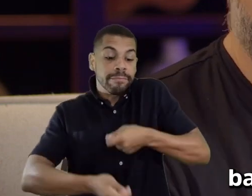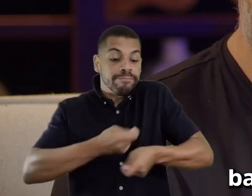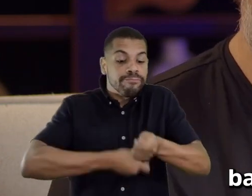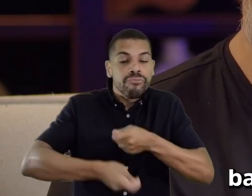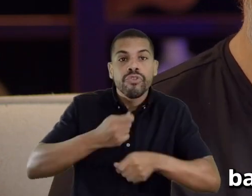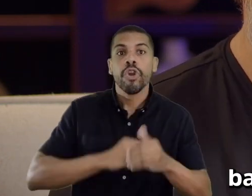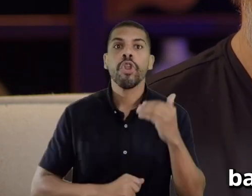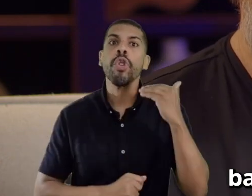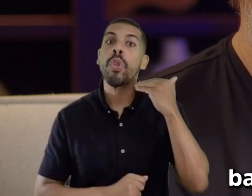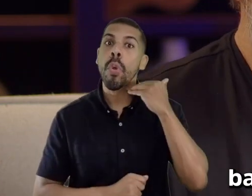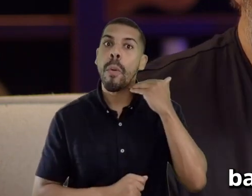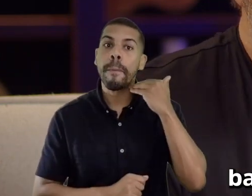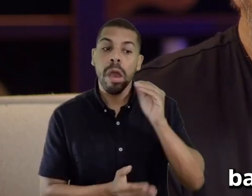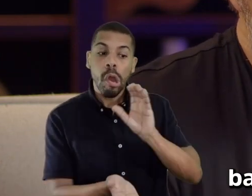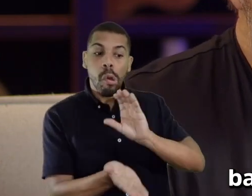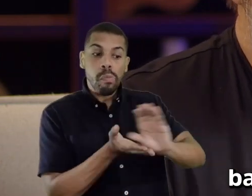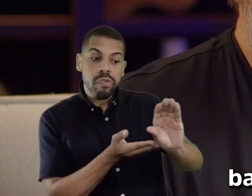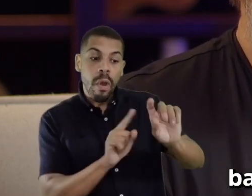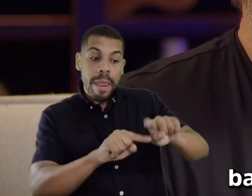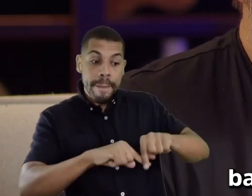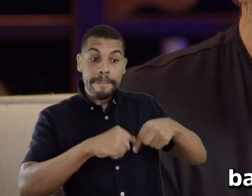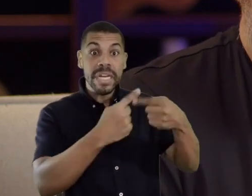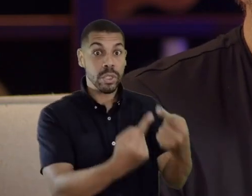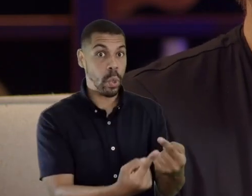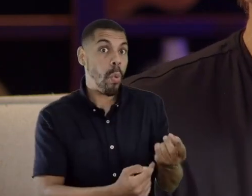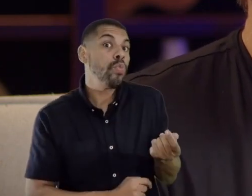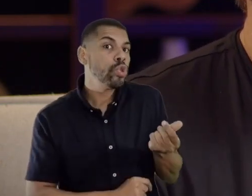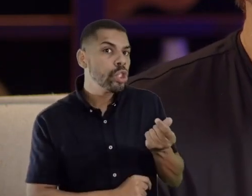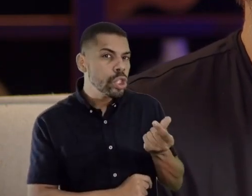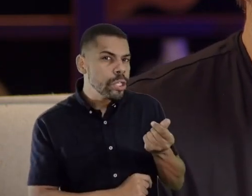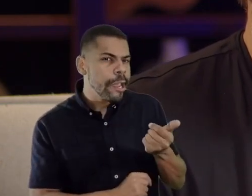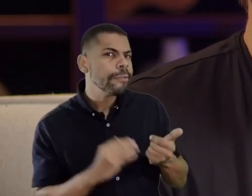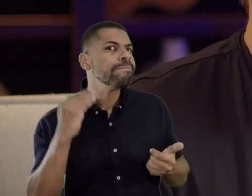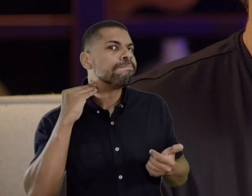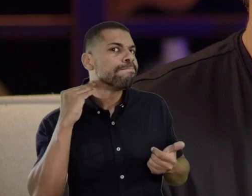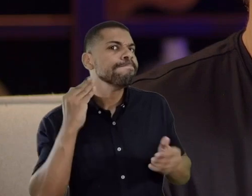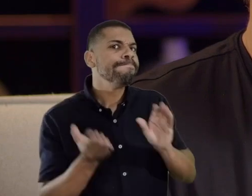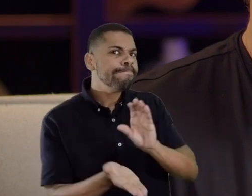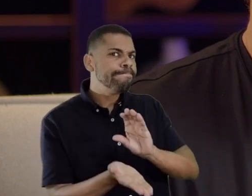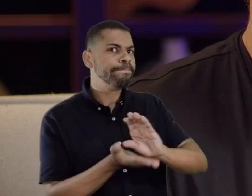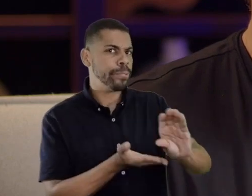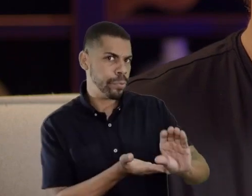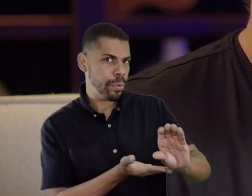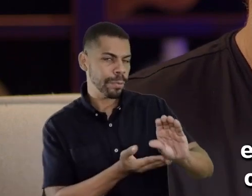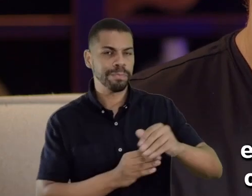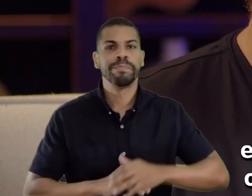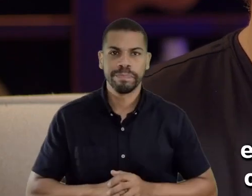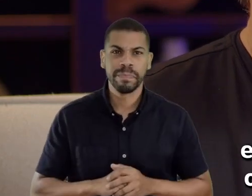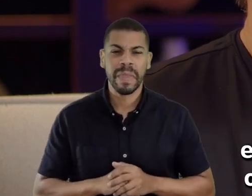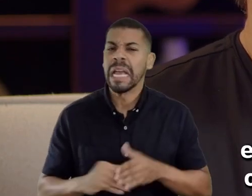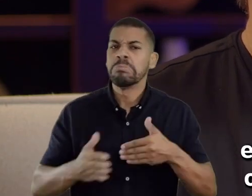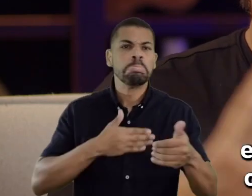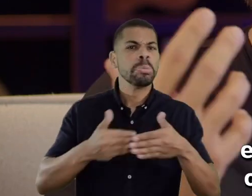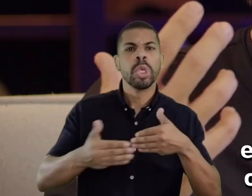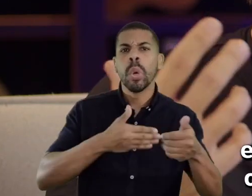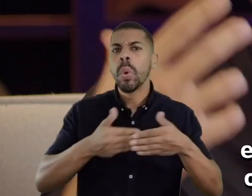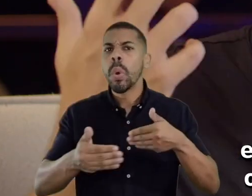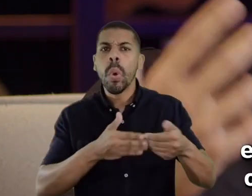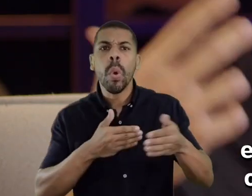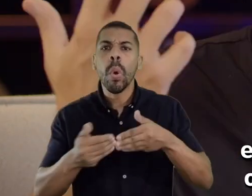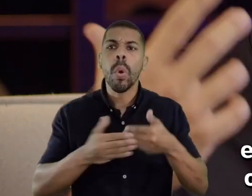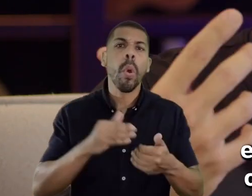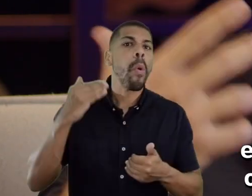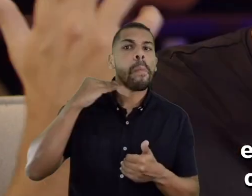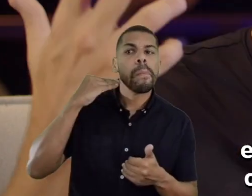instituição financeira daquele banco para o qual você emprestou o dinheiro Aonde você fez o investimento na eles A então eu não